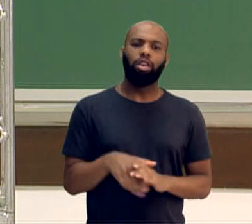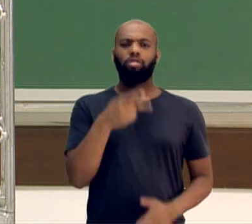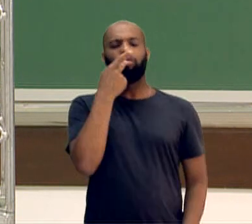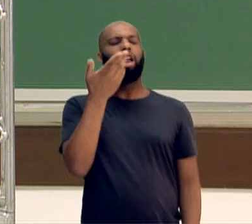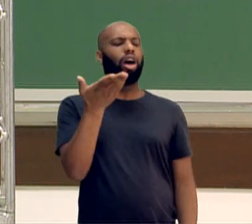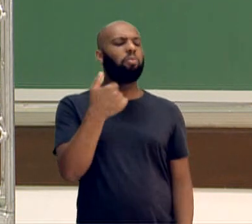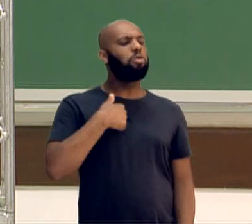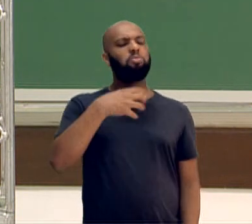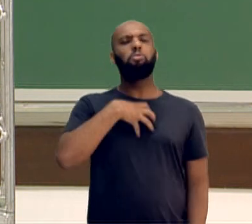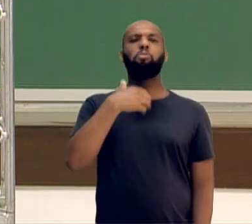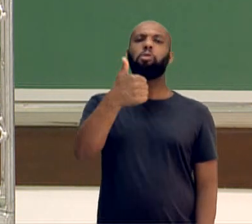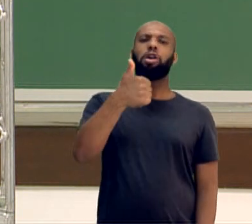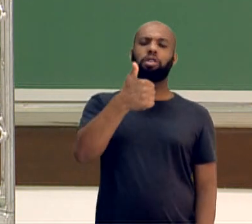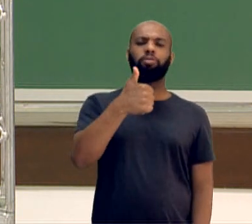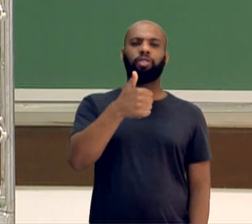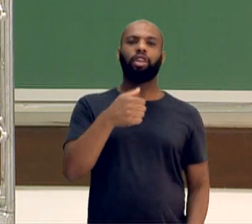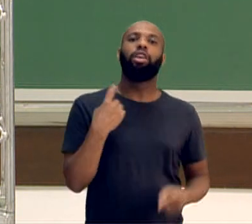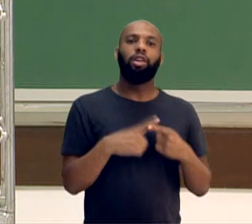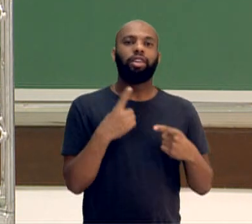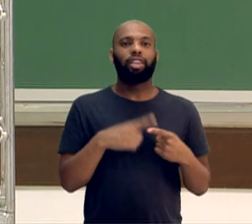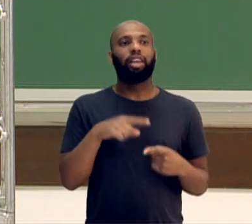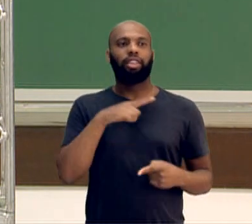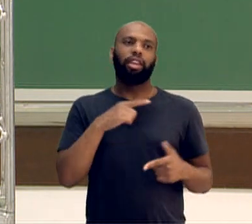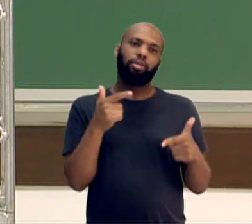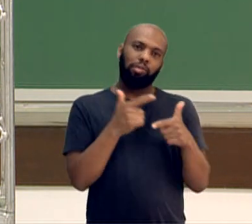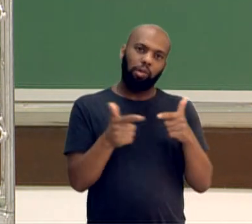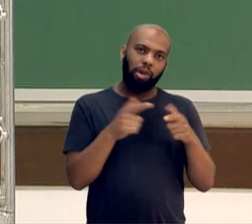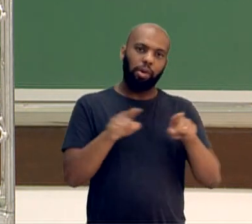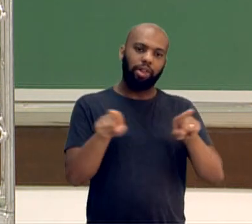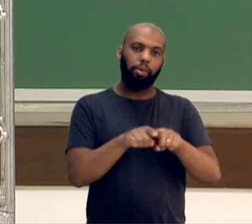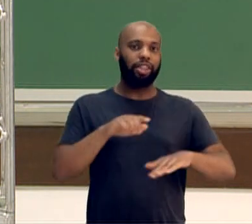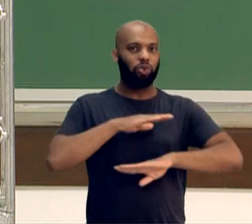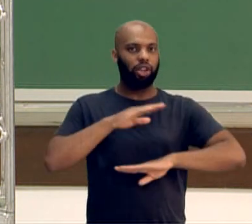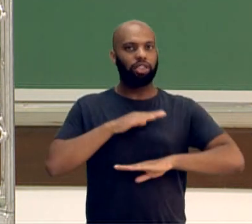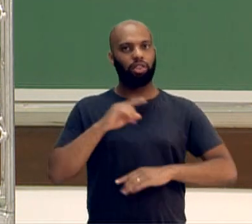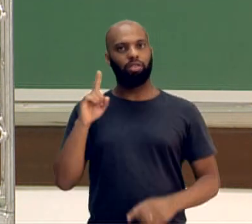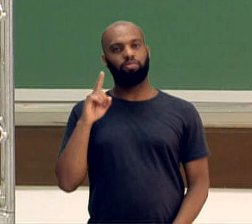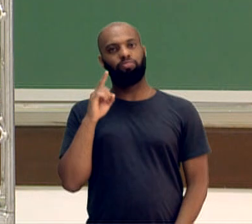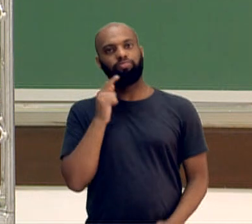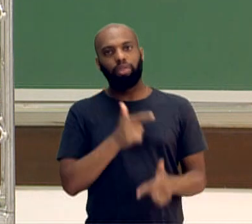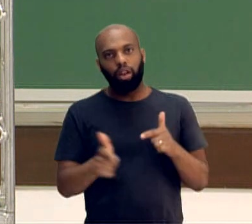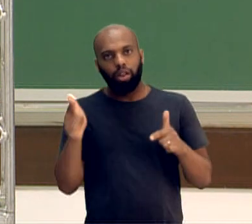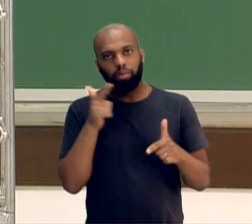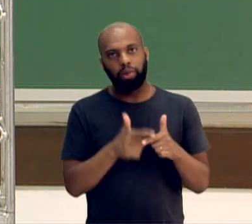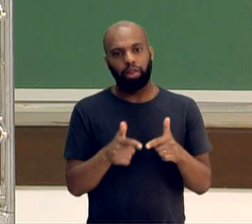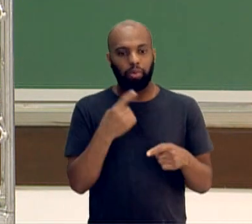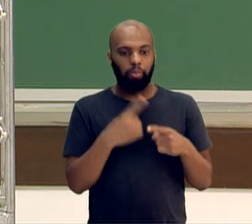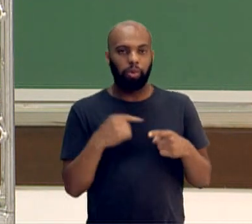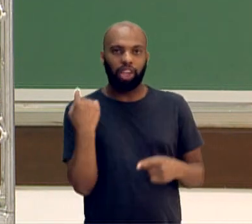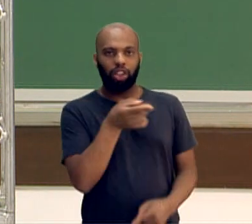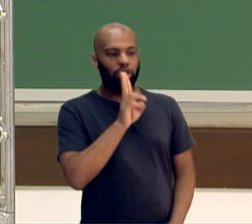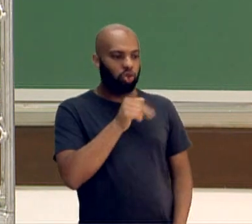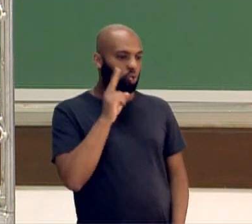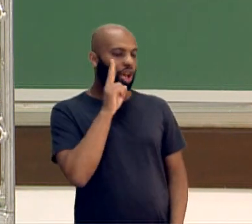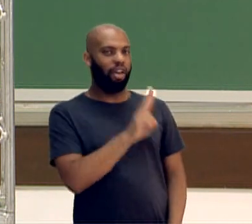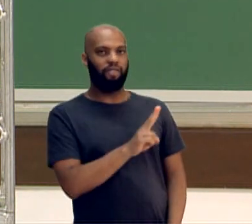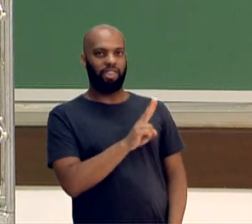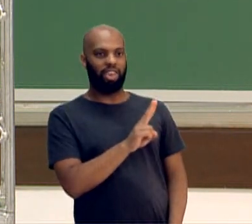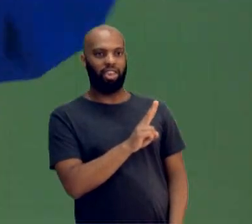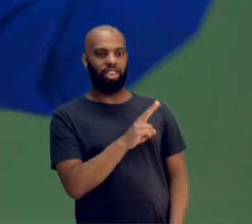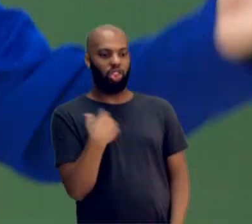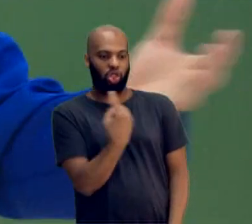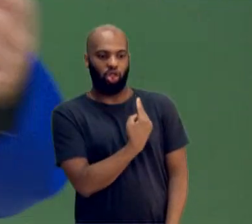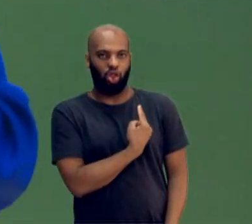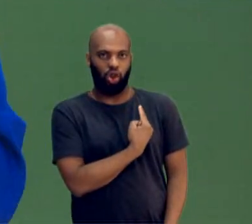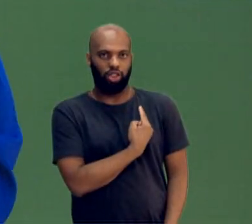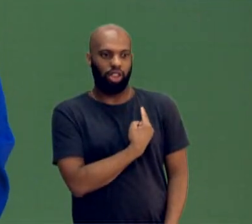não, eu me sinto bem, né? Caso contrário, a gente sabe que, às vezes, situações complicadas, a gente nunca olha muito a porta do vizinho, né? A gente vê muito a nossa, né? Mas, às vezes, esquece um